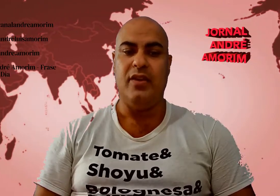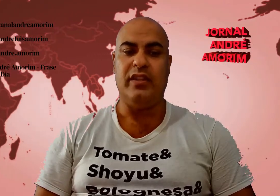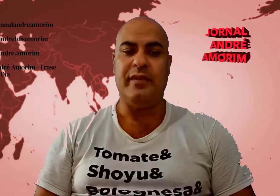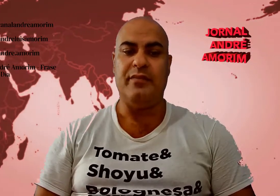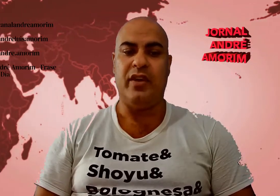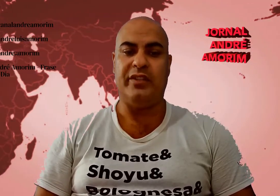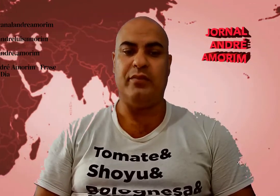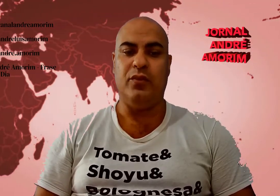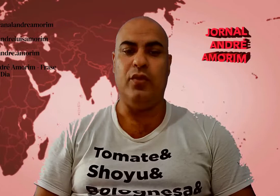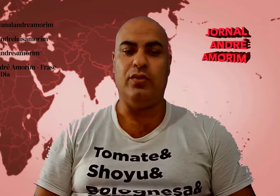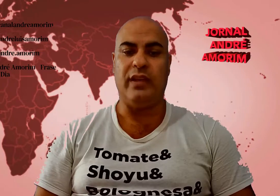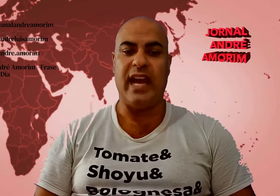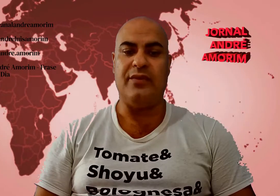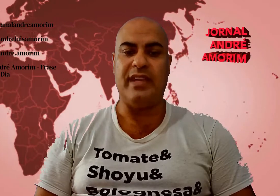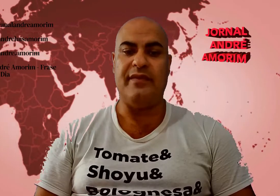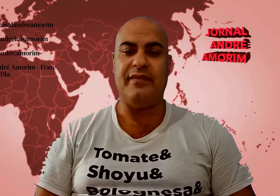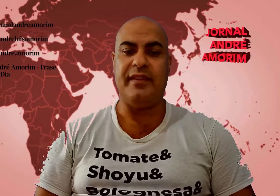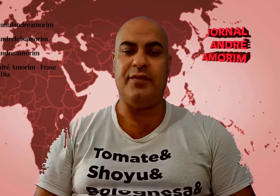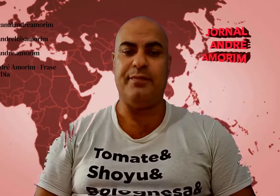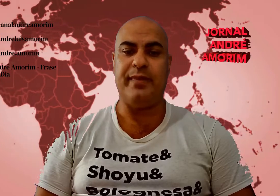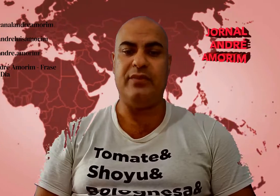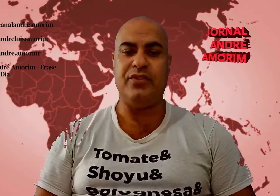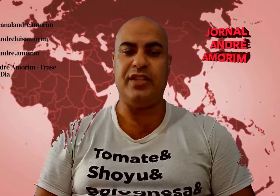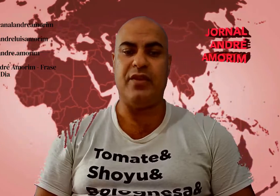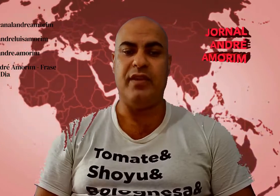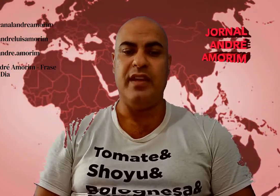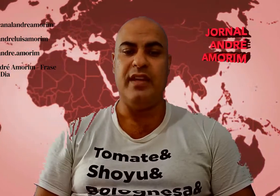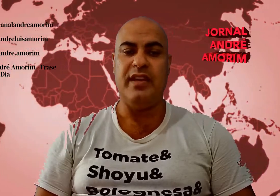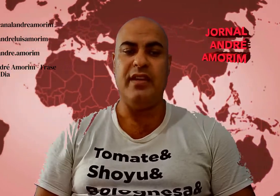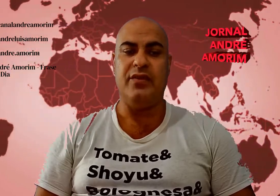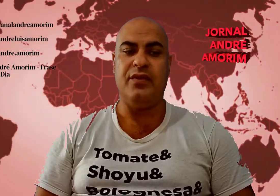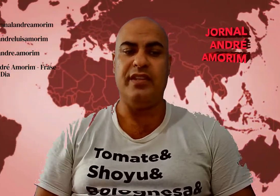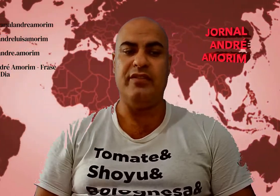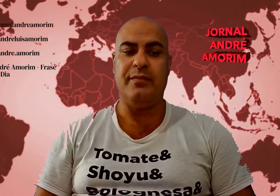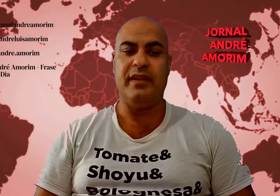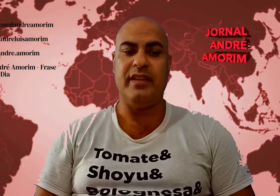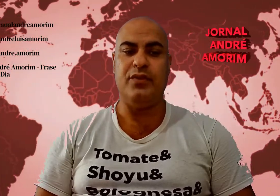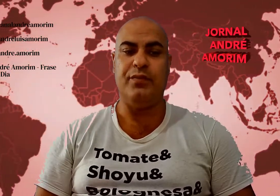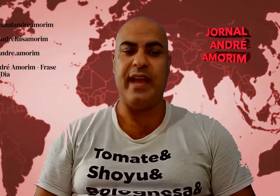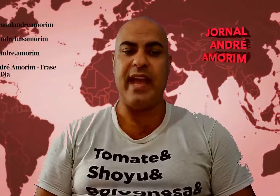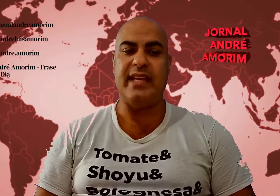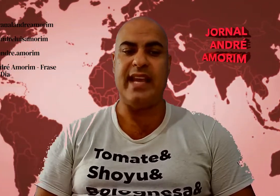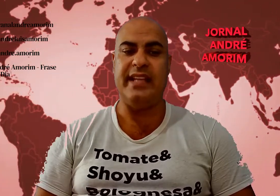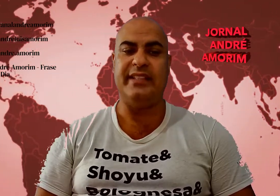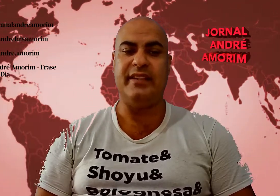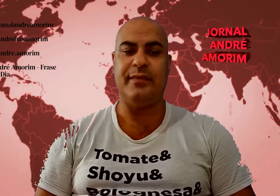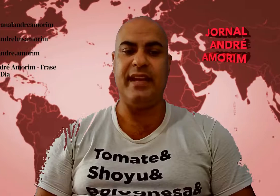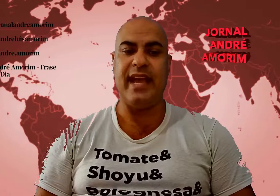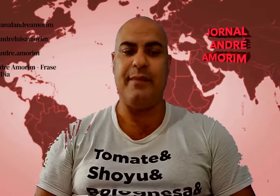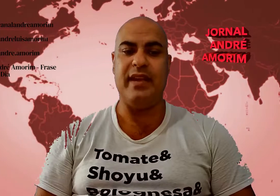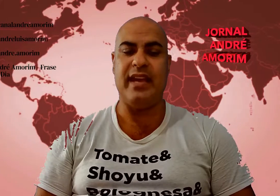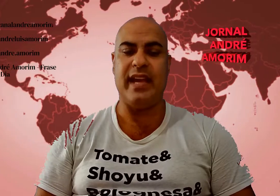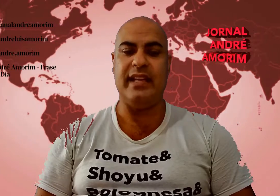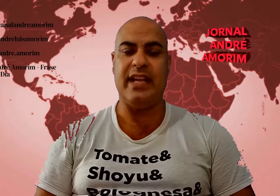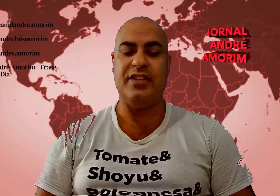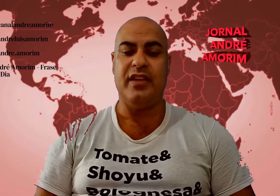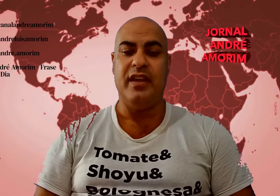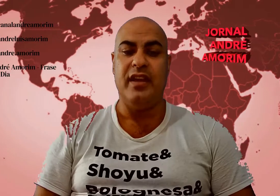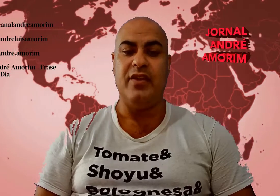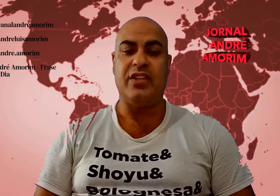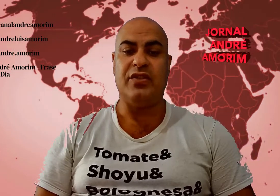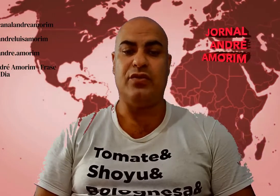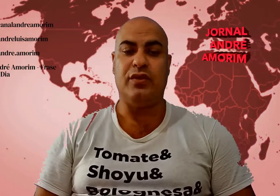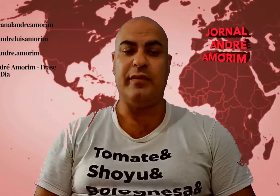trabalho. Eu também mostro o outro lado, que é viver de pé no chão e colhendo a manga do pé, que essa também é a minha